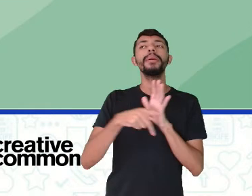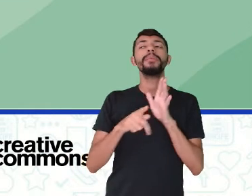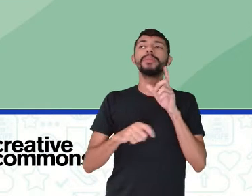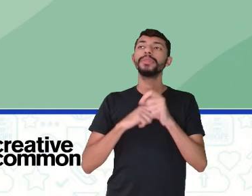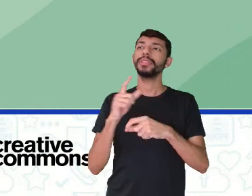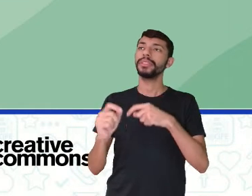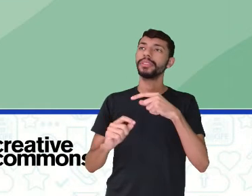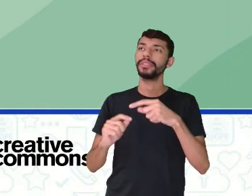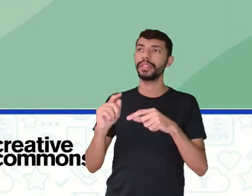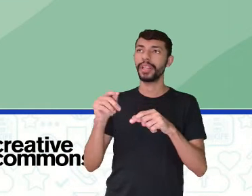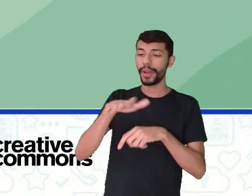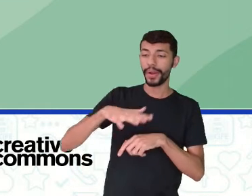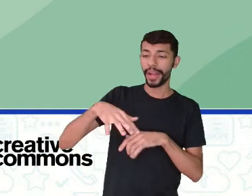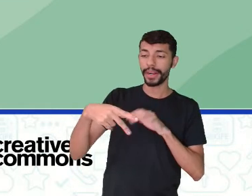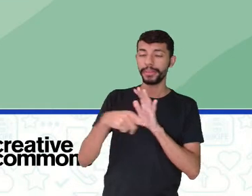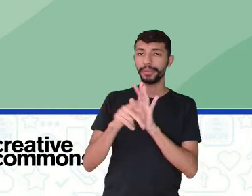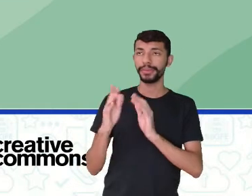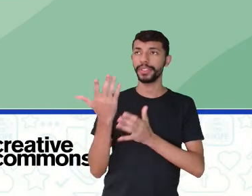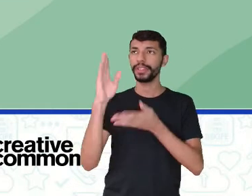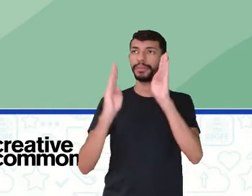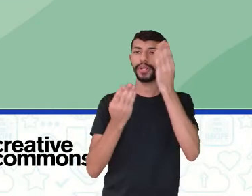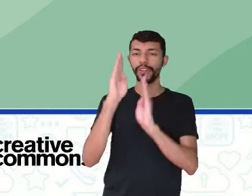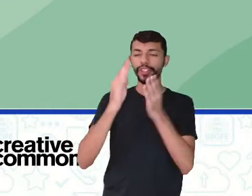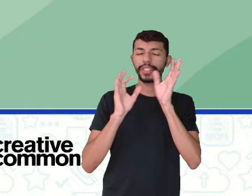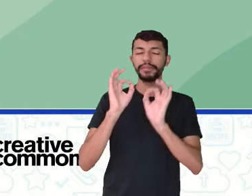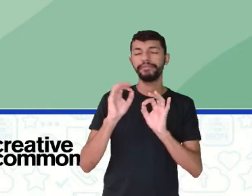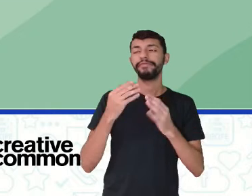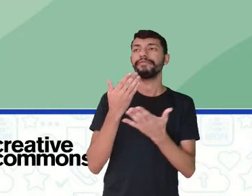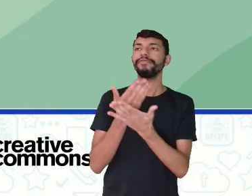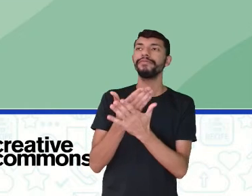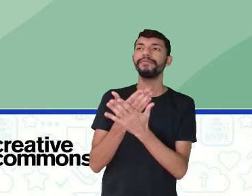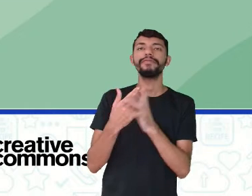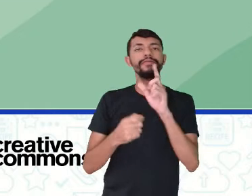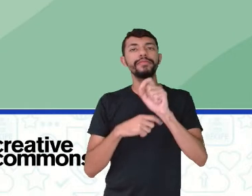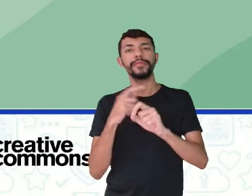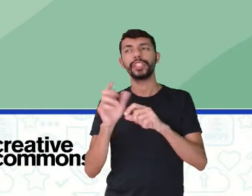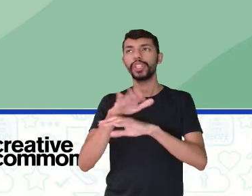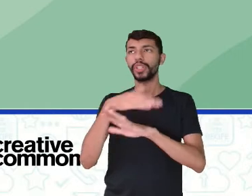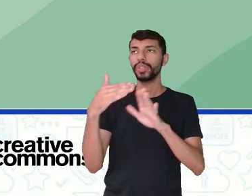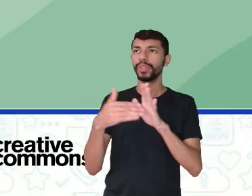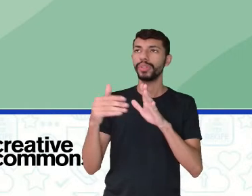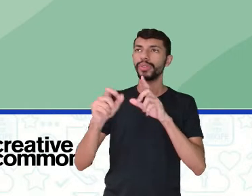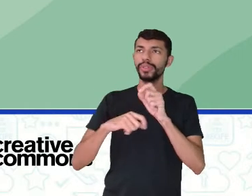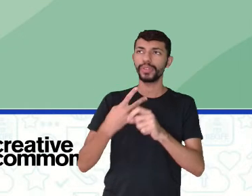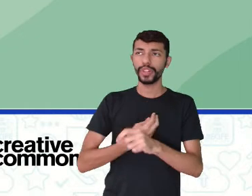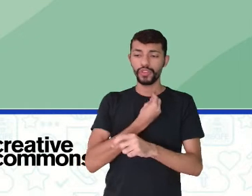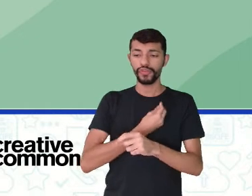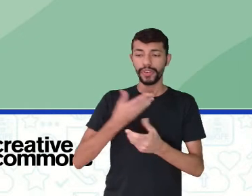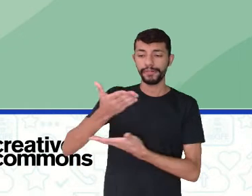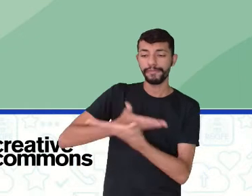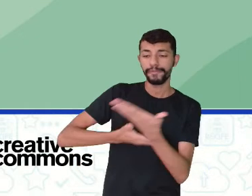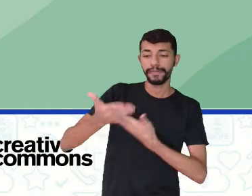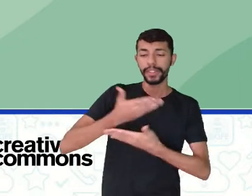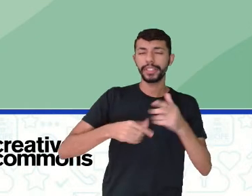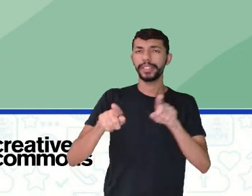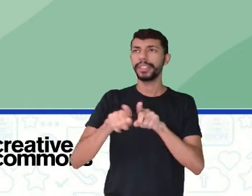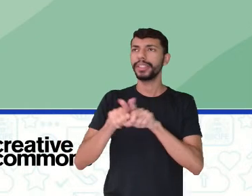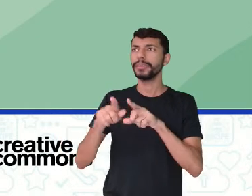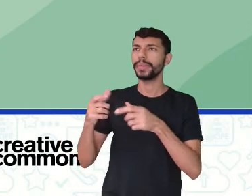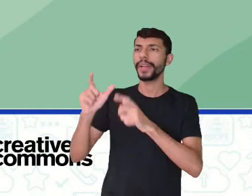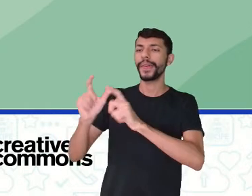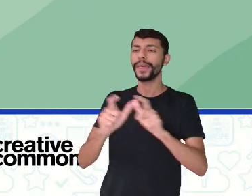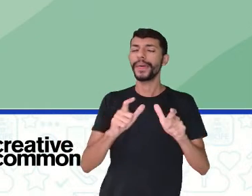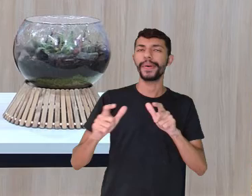é uma especialidade da biologia e ela estuda todas as interações entre os seres vivos e ou com o